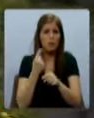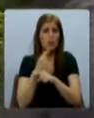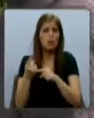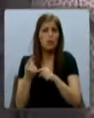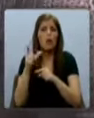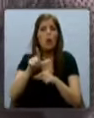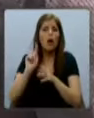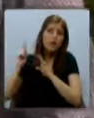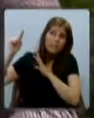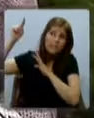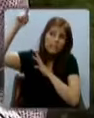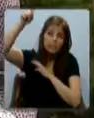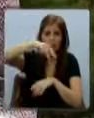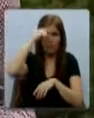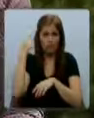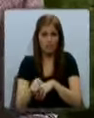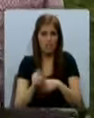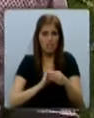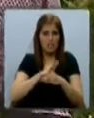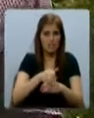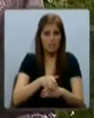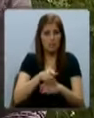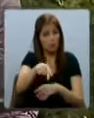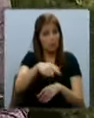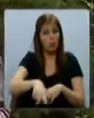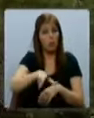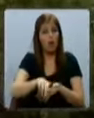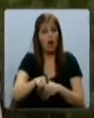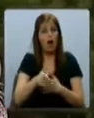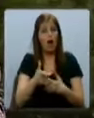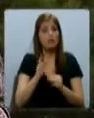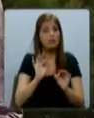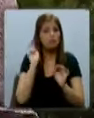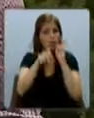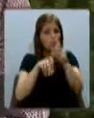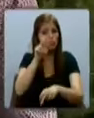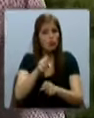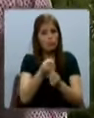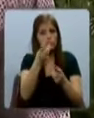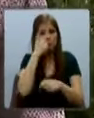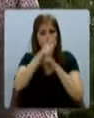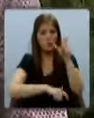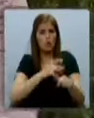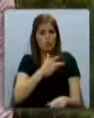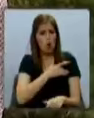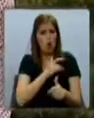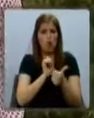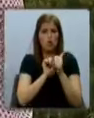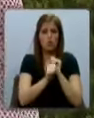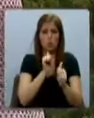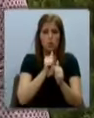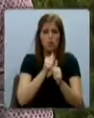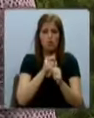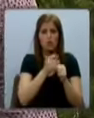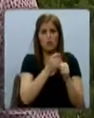obrigado. Este rio Cabris, local onde aconteceu o incidente, tem sido muito procurado nos últimos tempos por adeptos deste desporto radical. A descida do rio